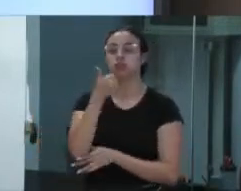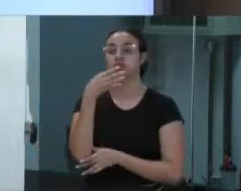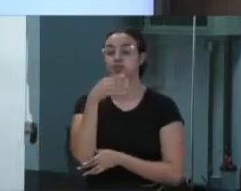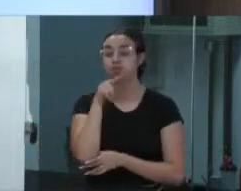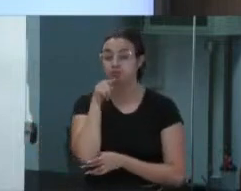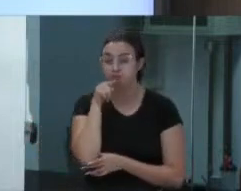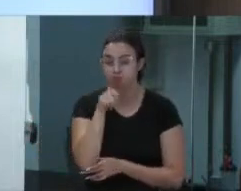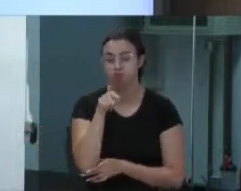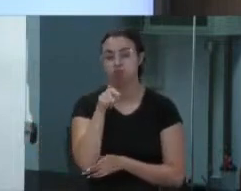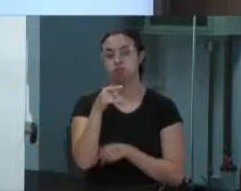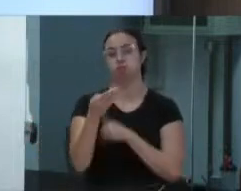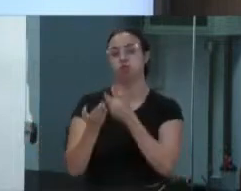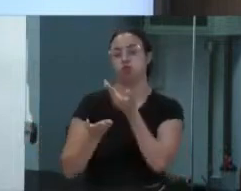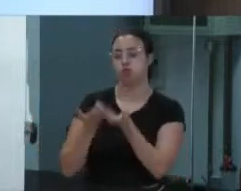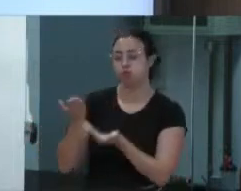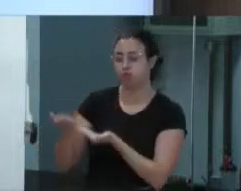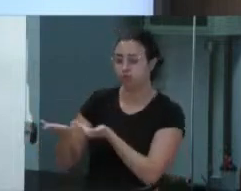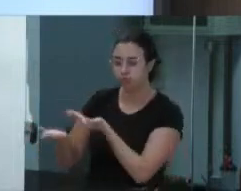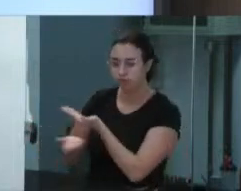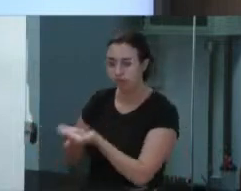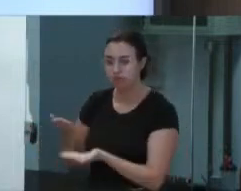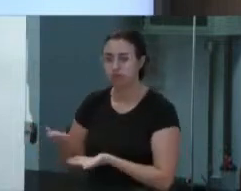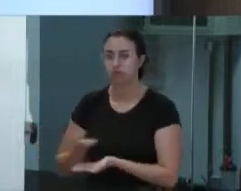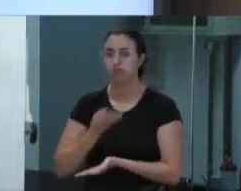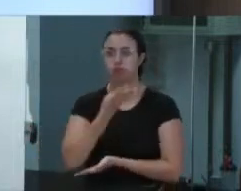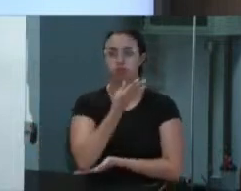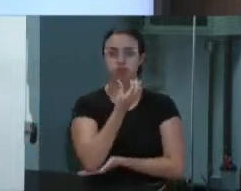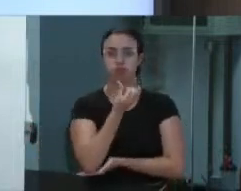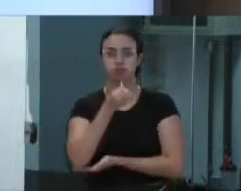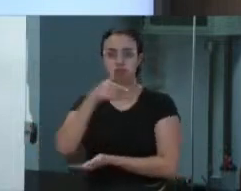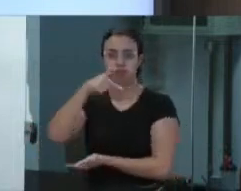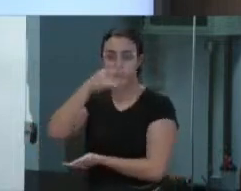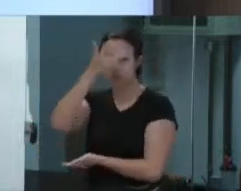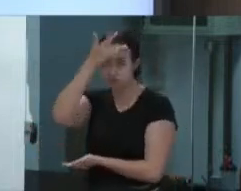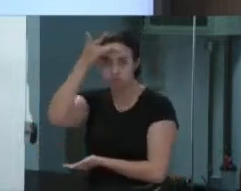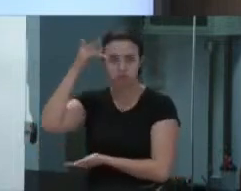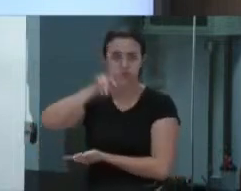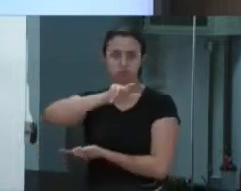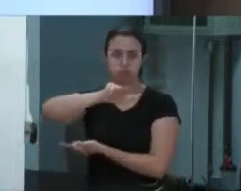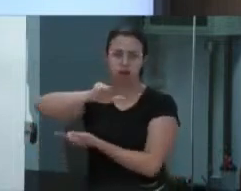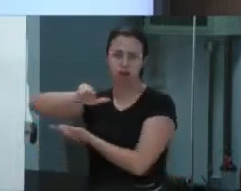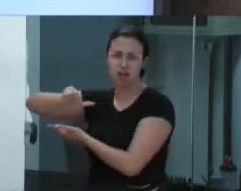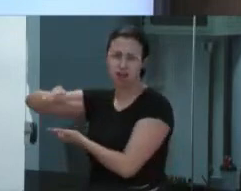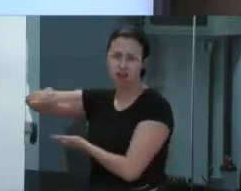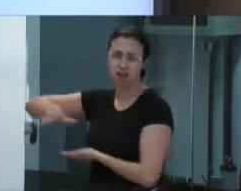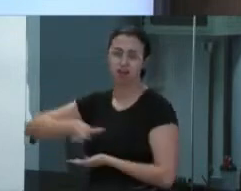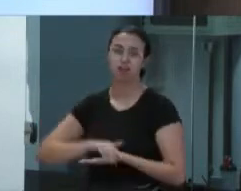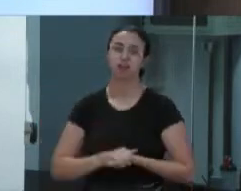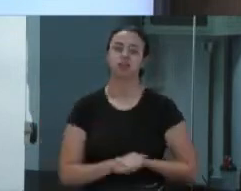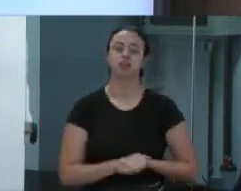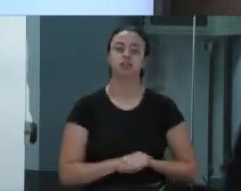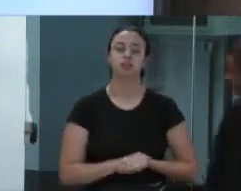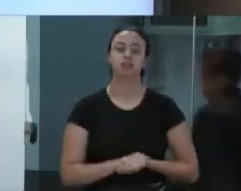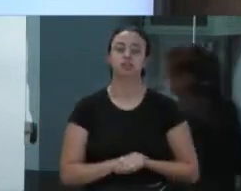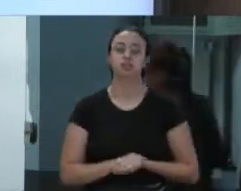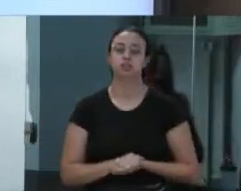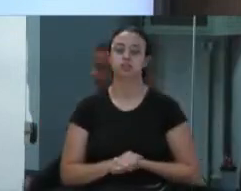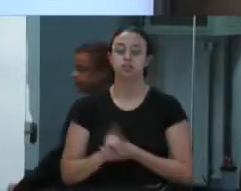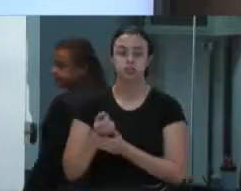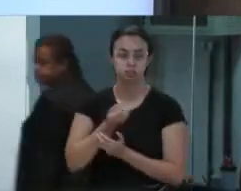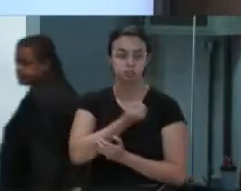mil atendimentos, né, de 467 pessoas diferentes. Esses números são discrepantes